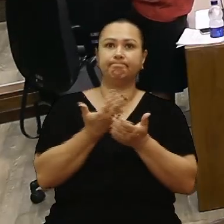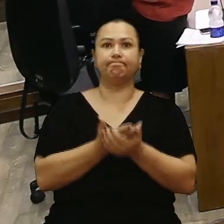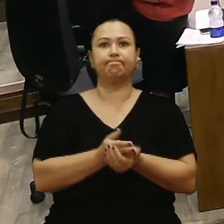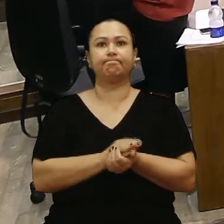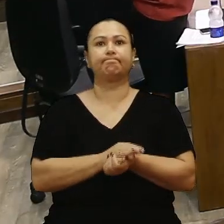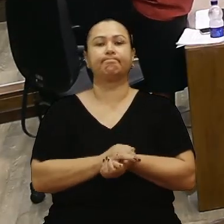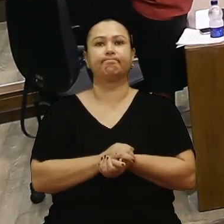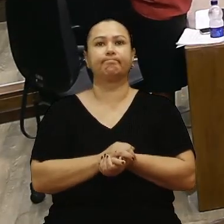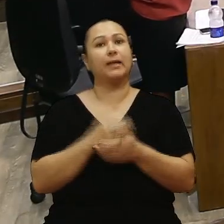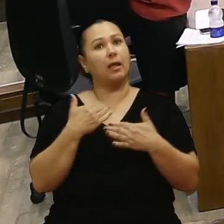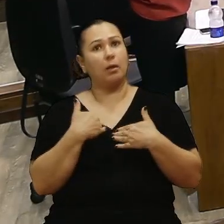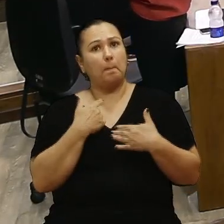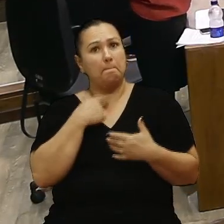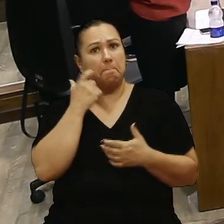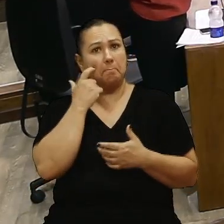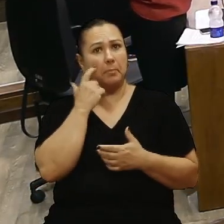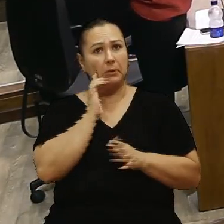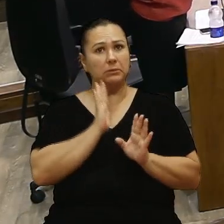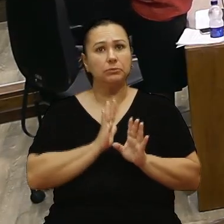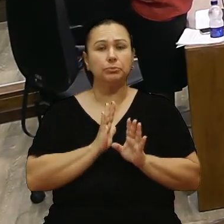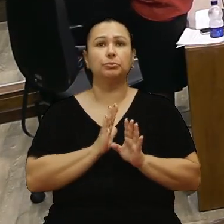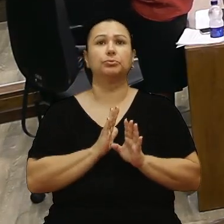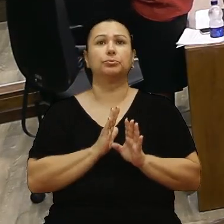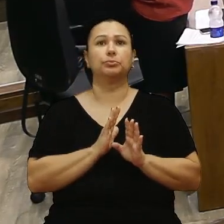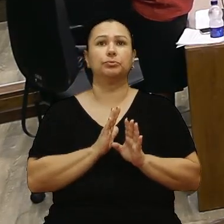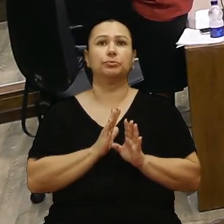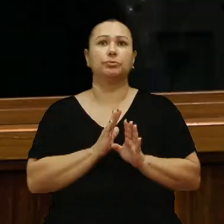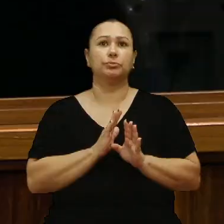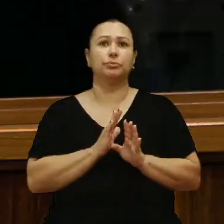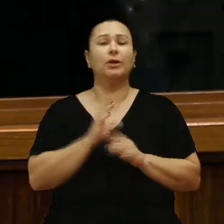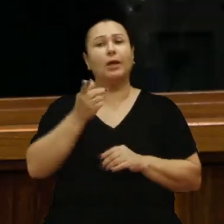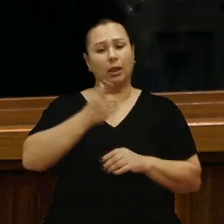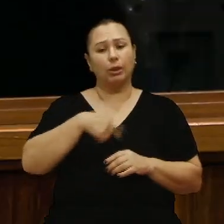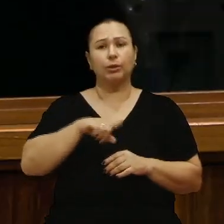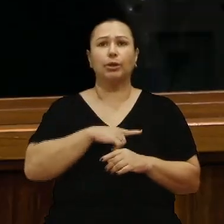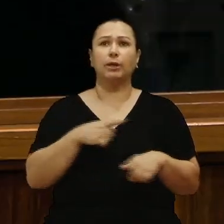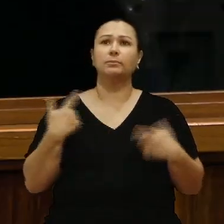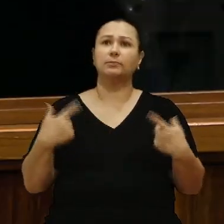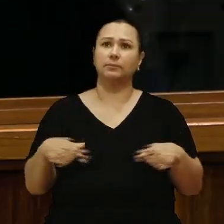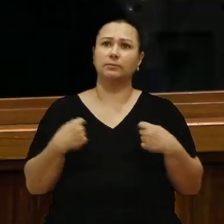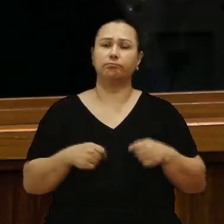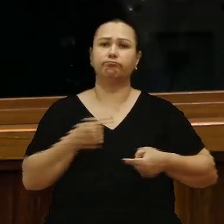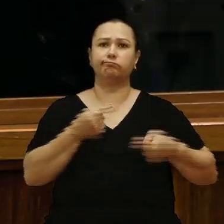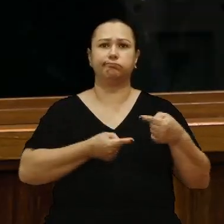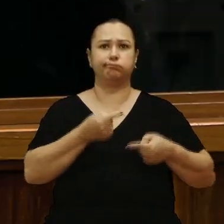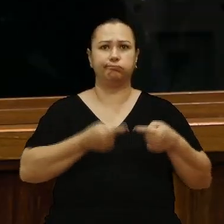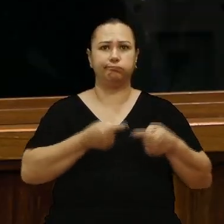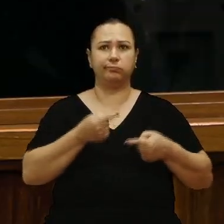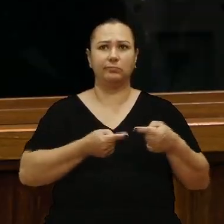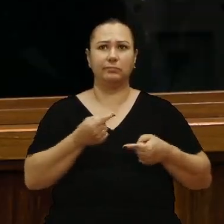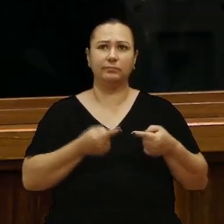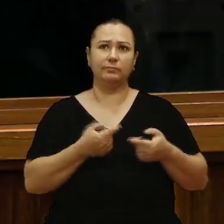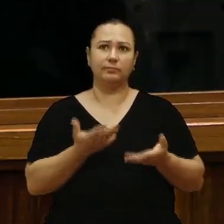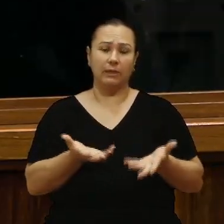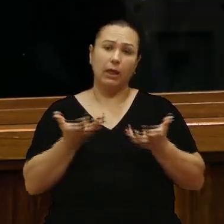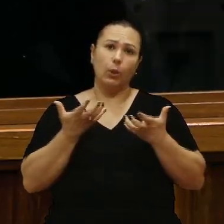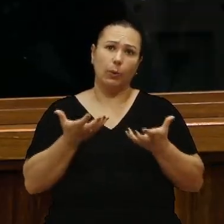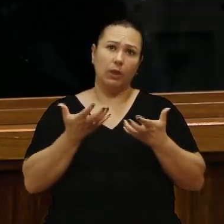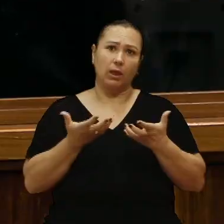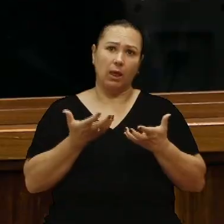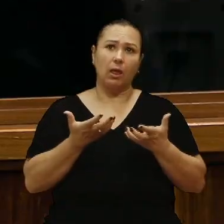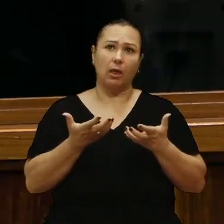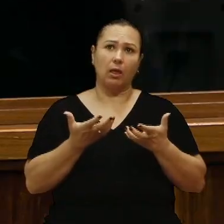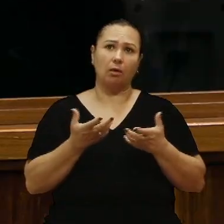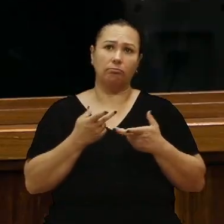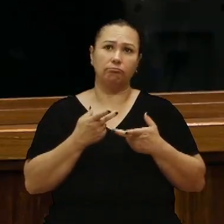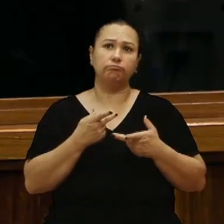eu acho assim que nós precisamos fazer um debate e eu quero declarar aqui